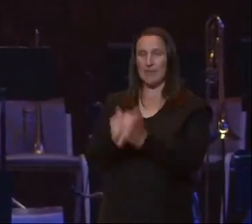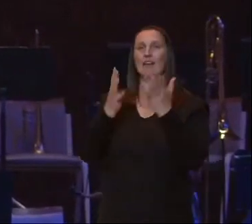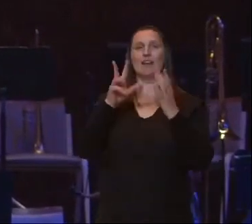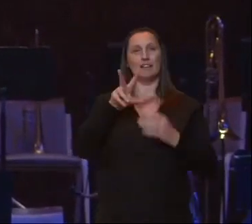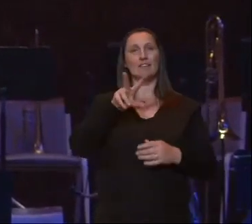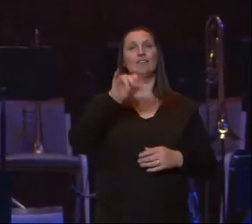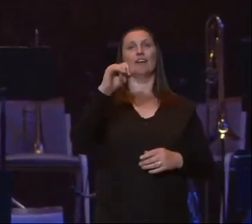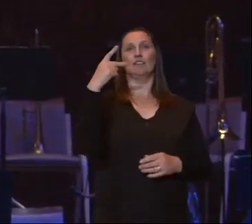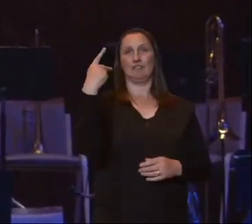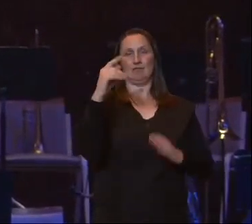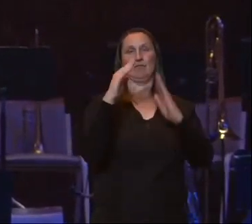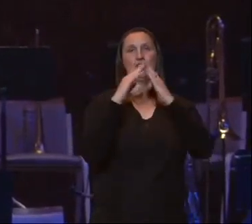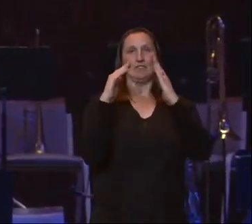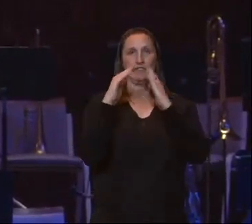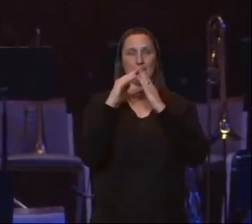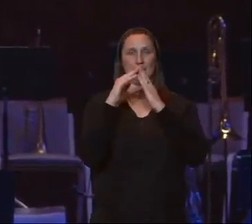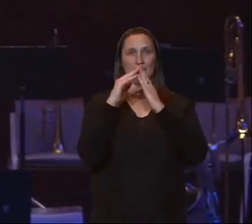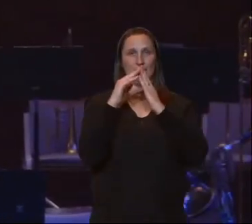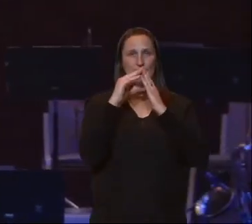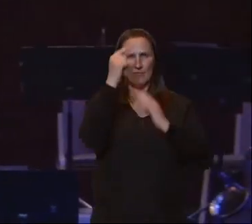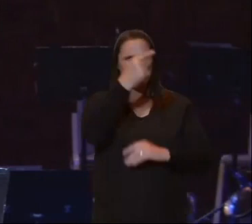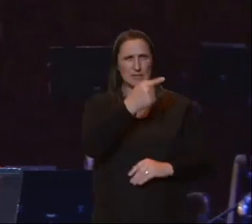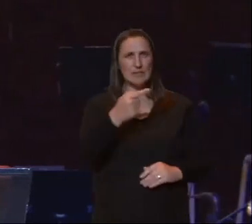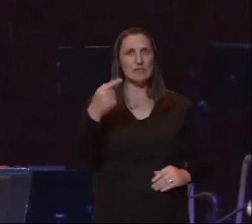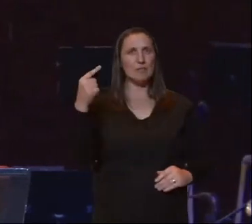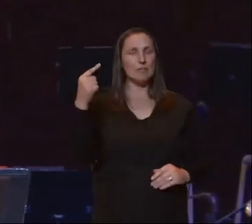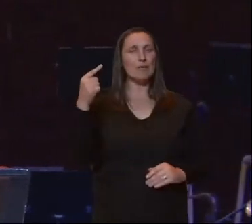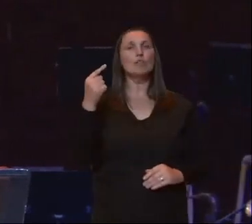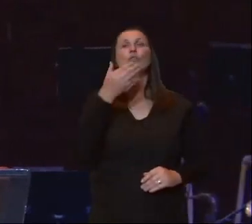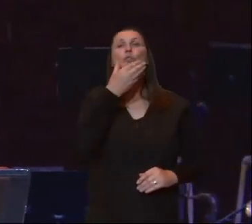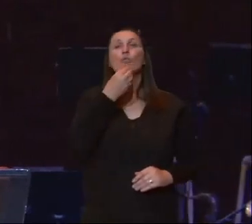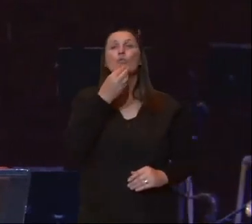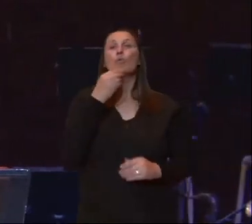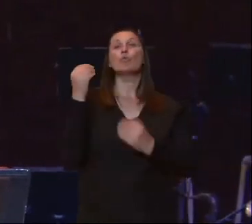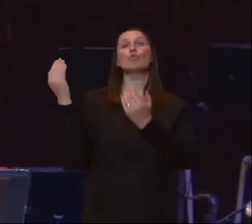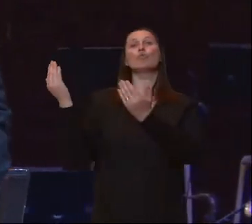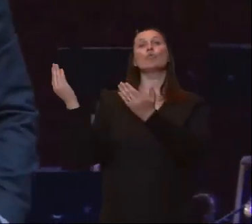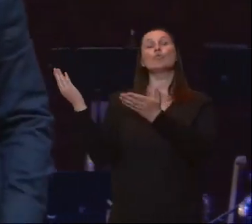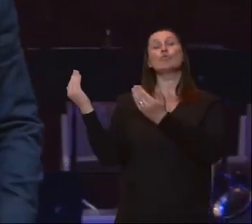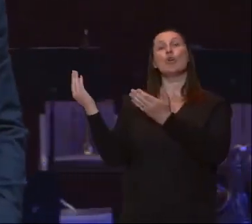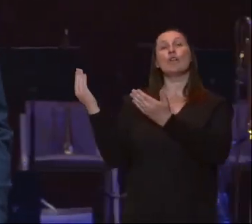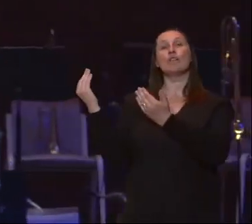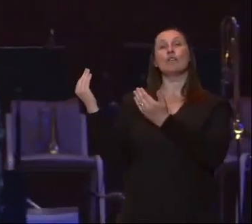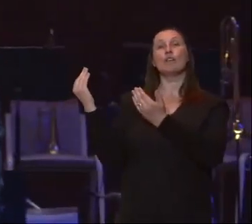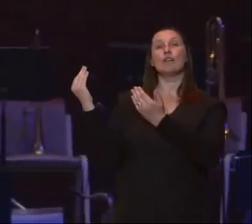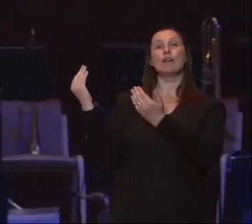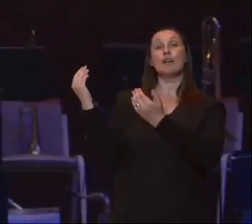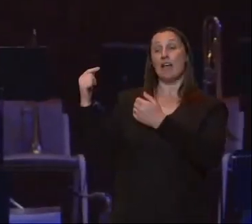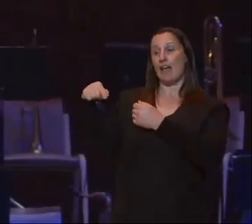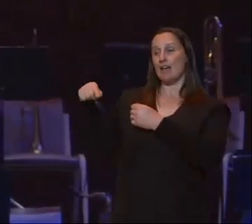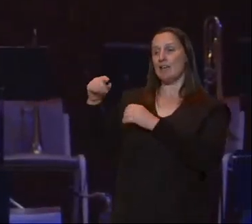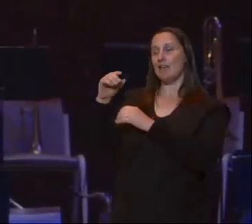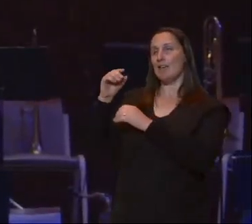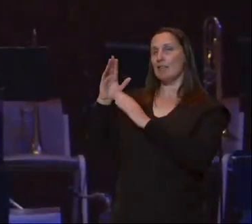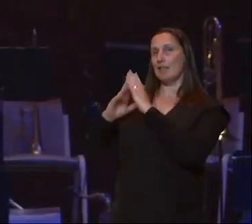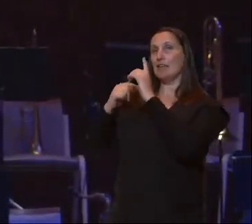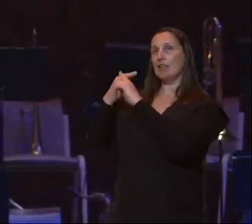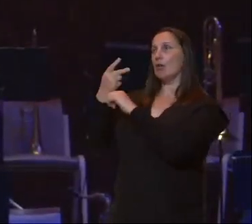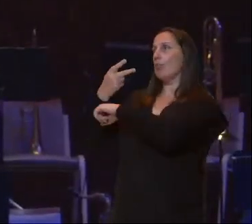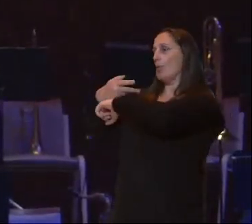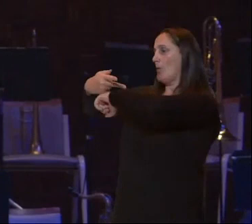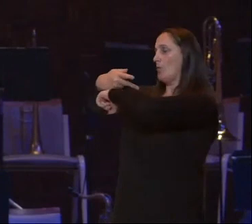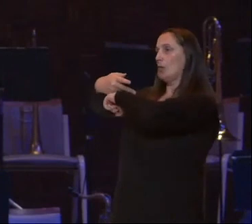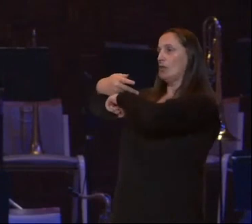casa. Essa semana um jovem veio me procurar aqui na igreja, ele estava revoltado. Ele literalmente estava